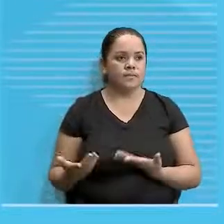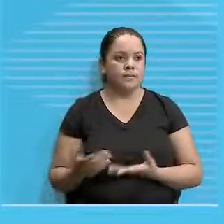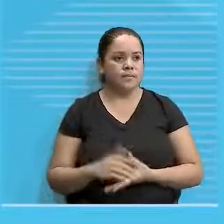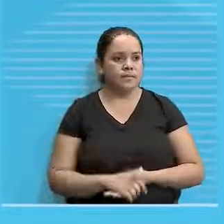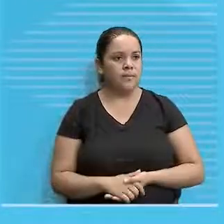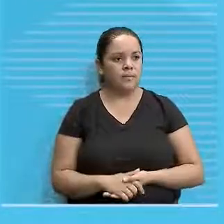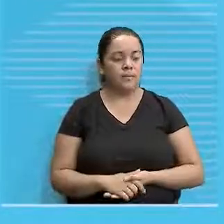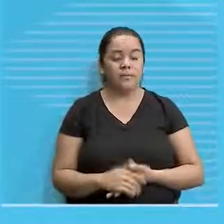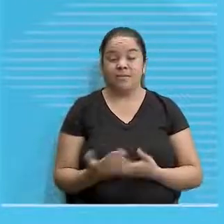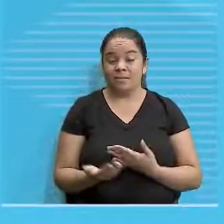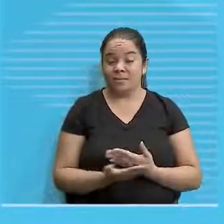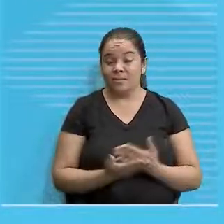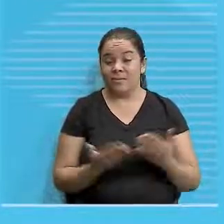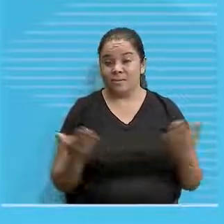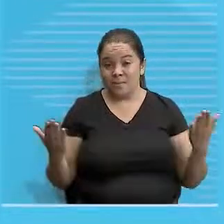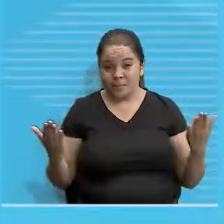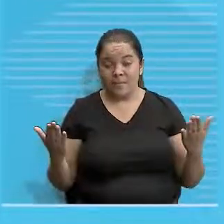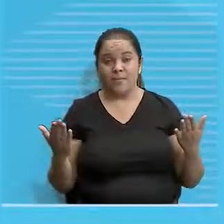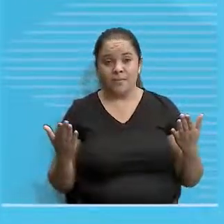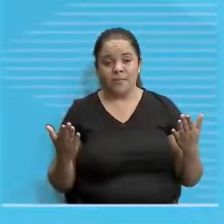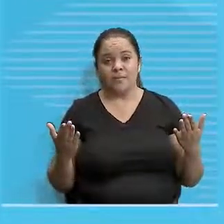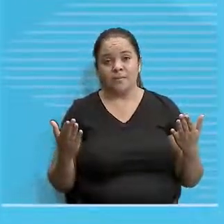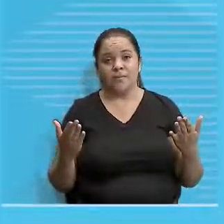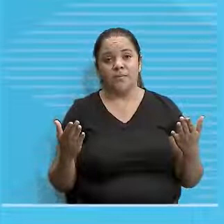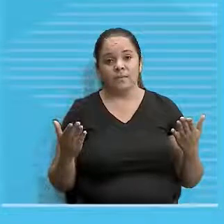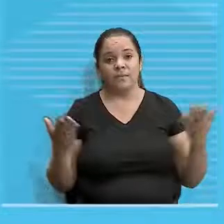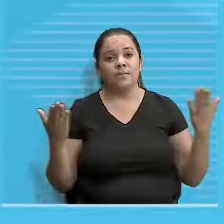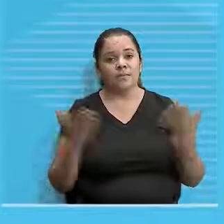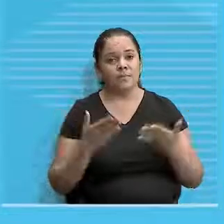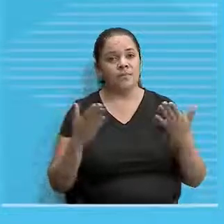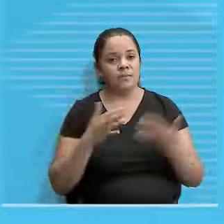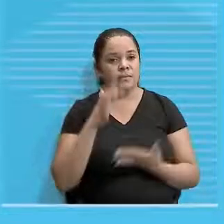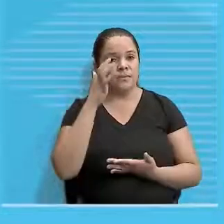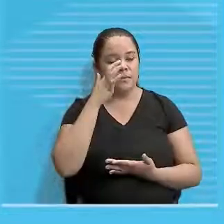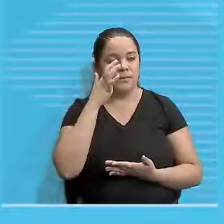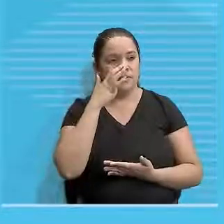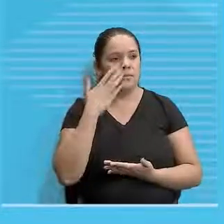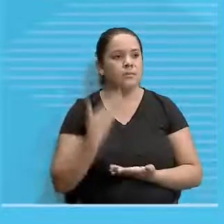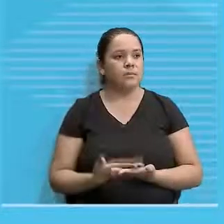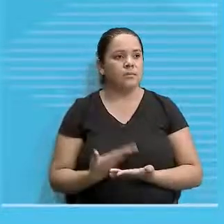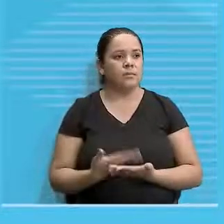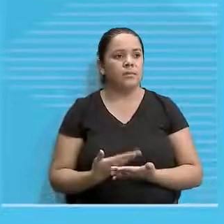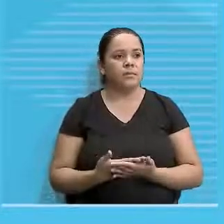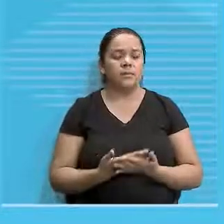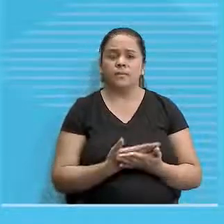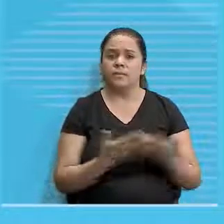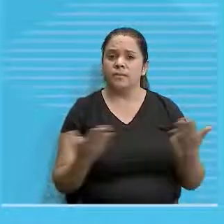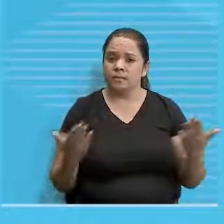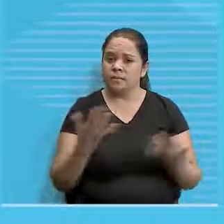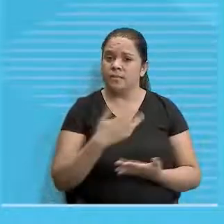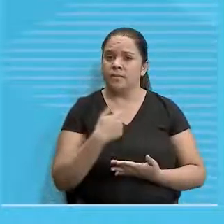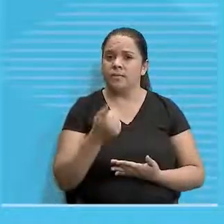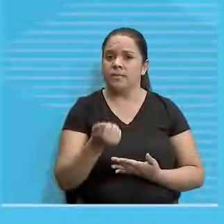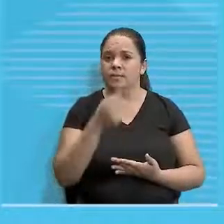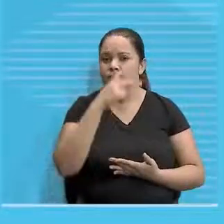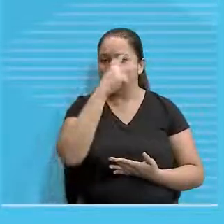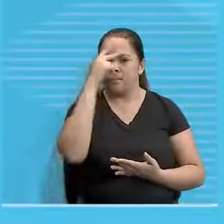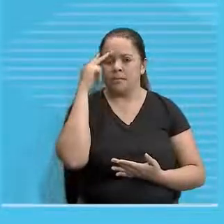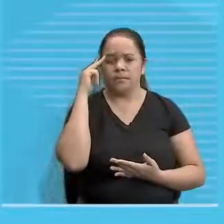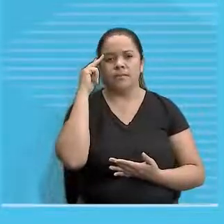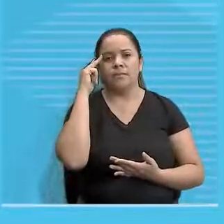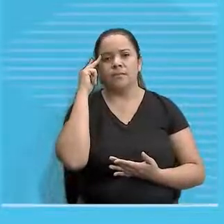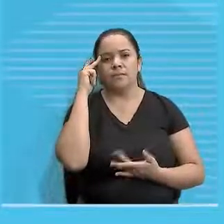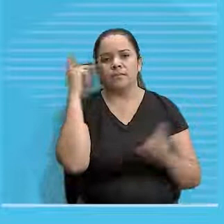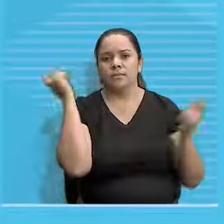gente, você que está aqui agora assistindo essa aula, você é a melhor pessoa para poder